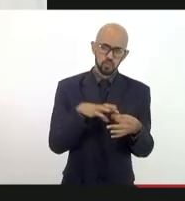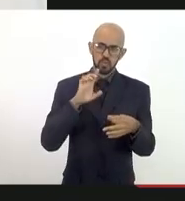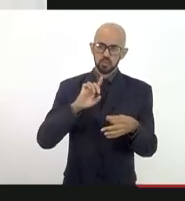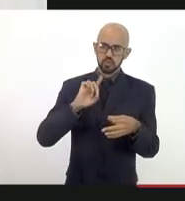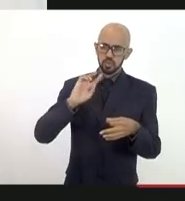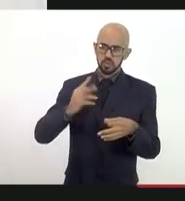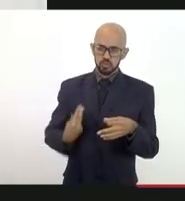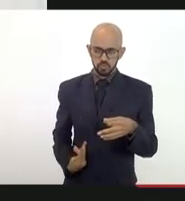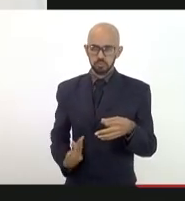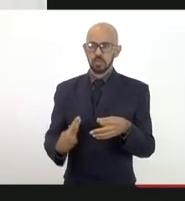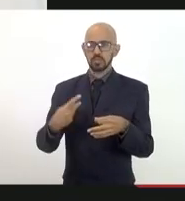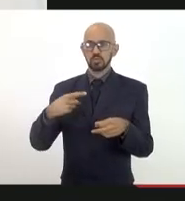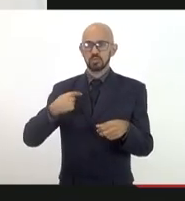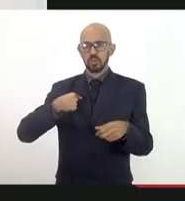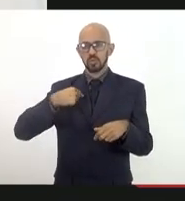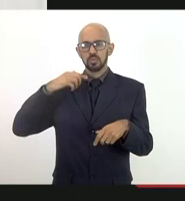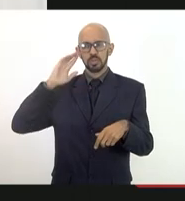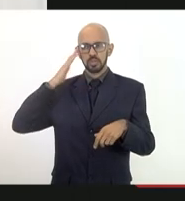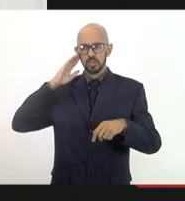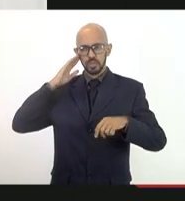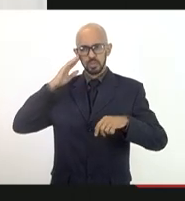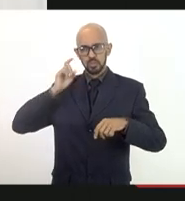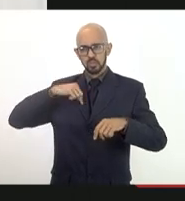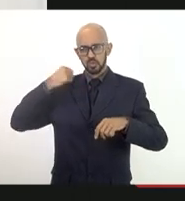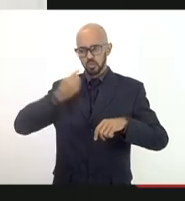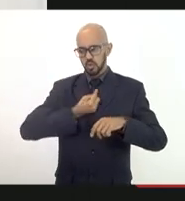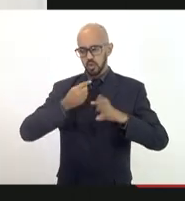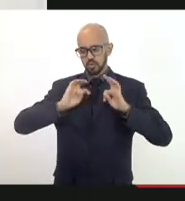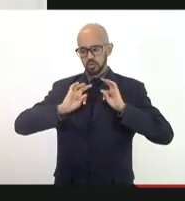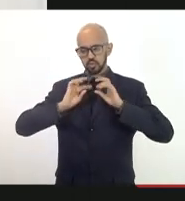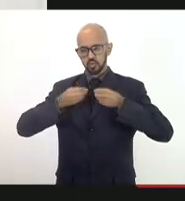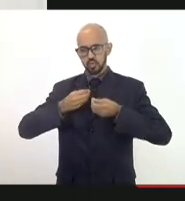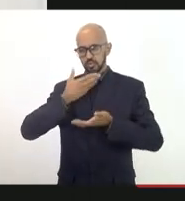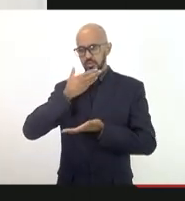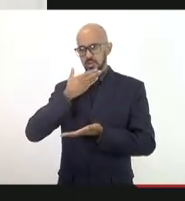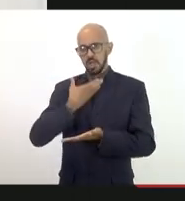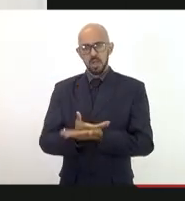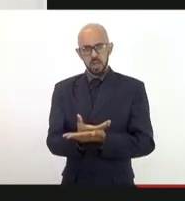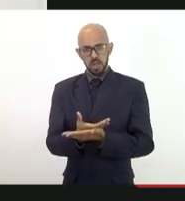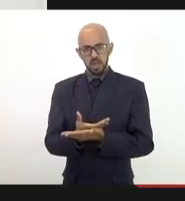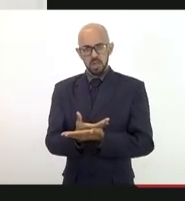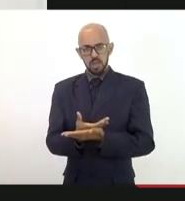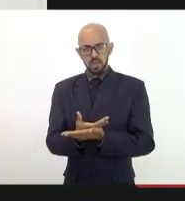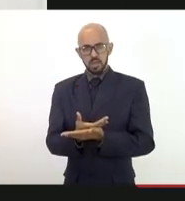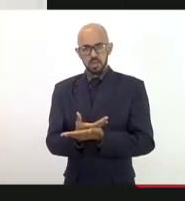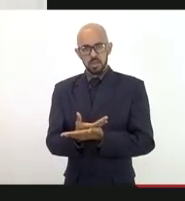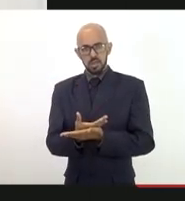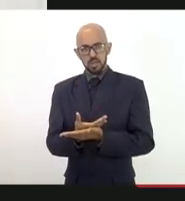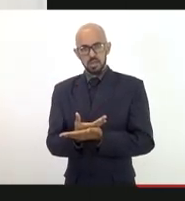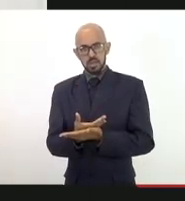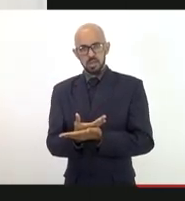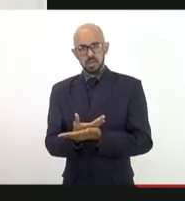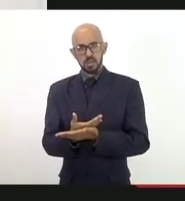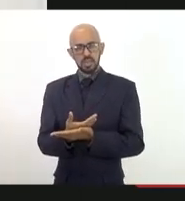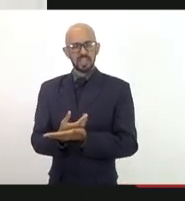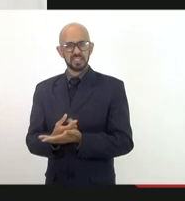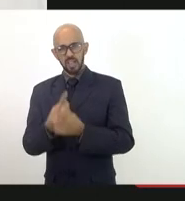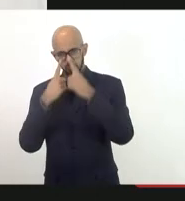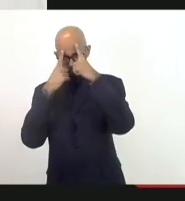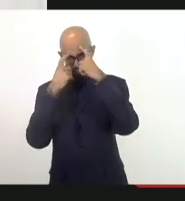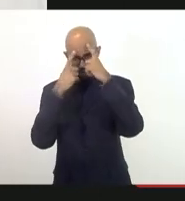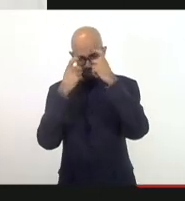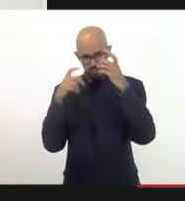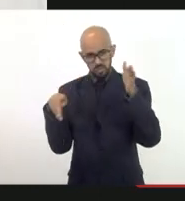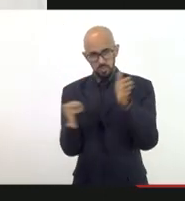assim, entendo que nós todos estejamos pasmos com isso, que além da operação em si, da truculência, da violência estatal e